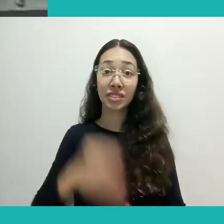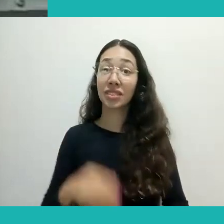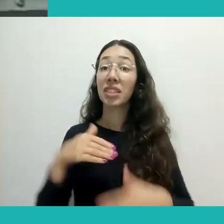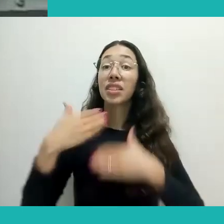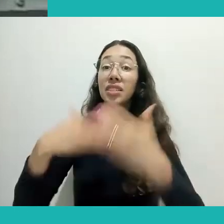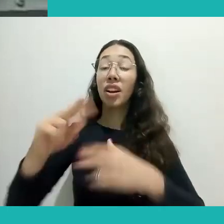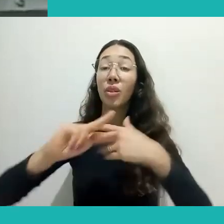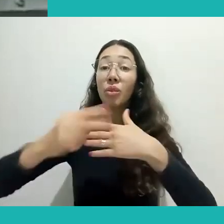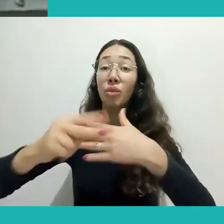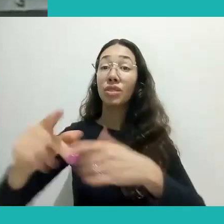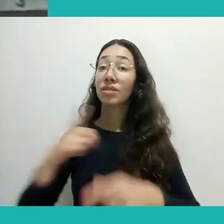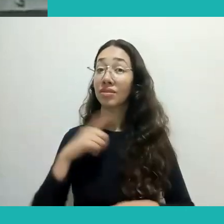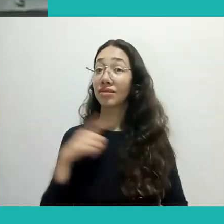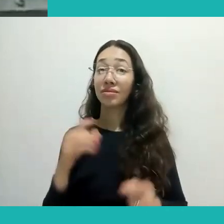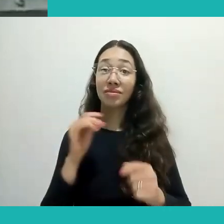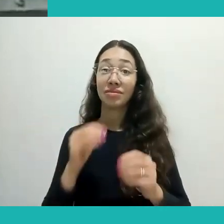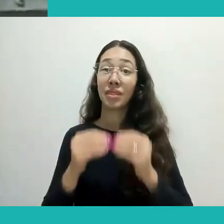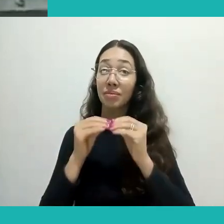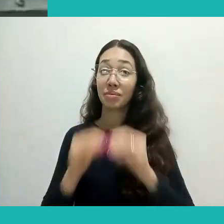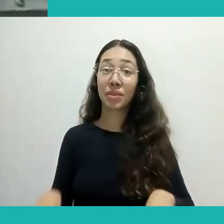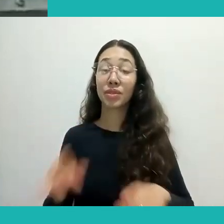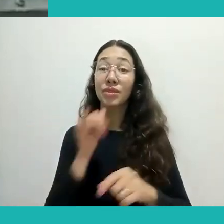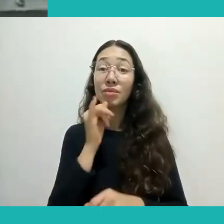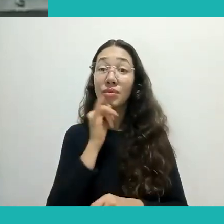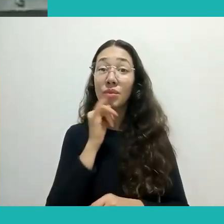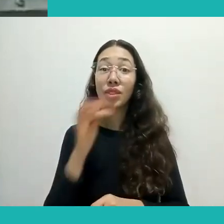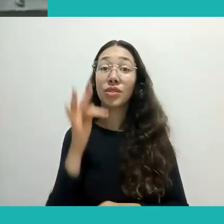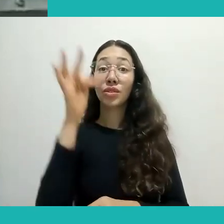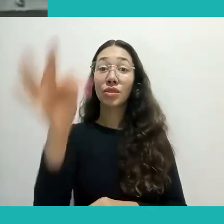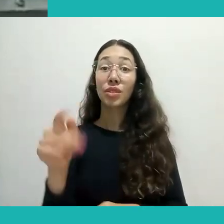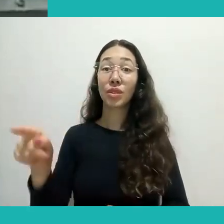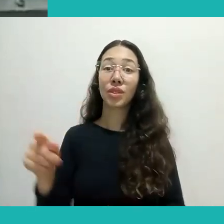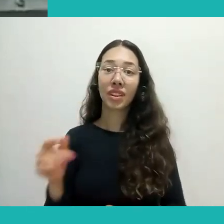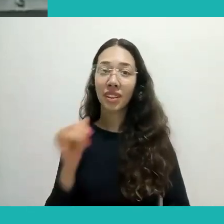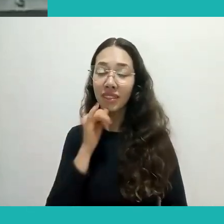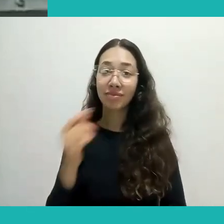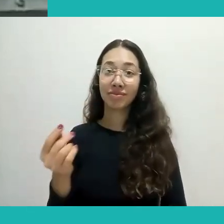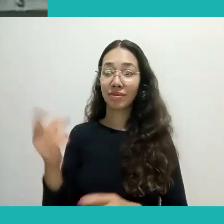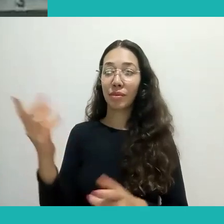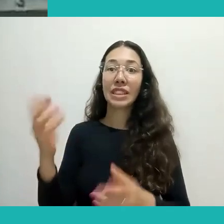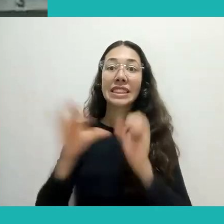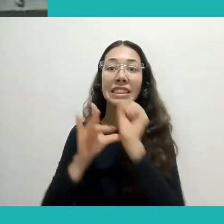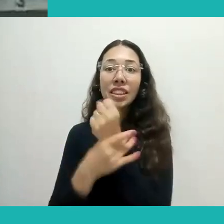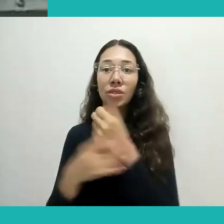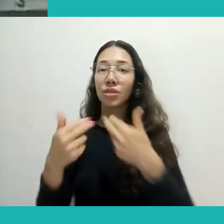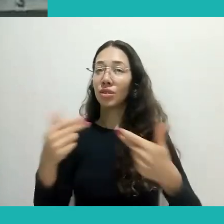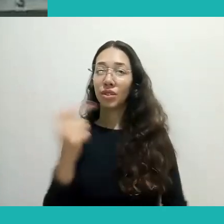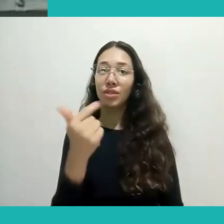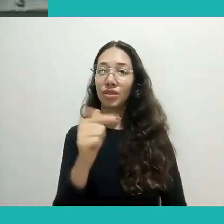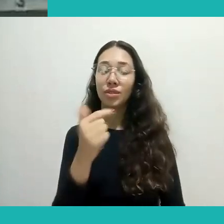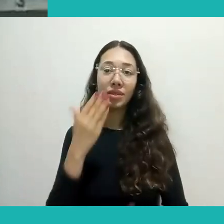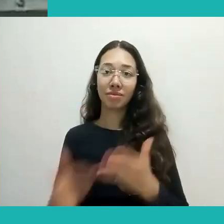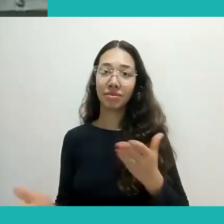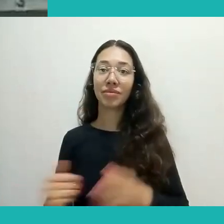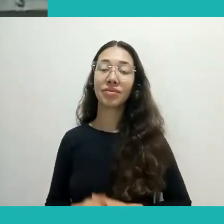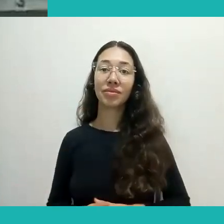né? Como a perda de garantias tributárias, como a anterioridade. Mas aqui é importante ressaltar que